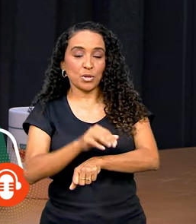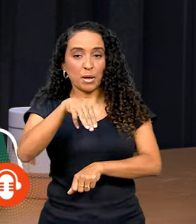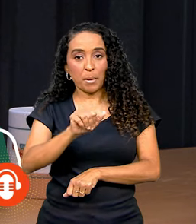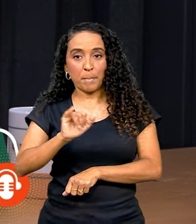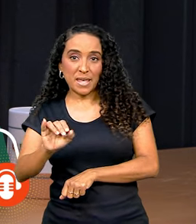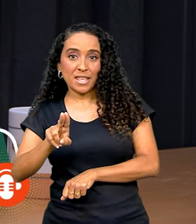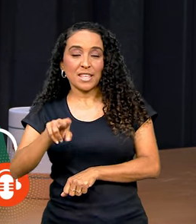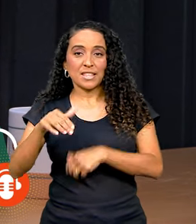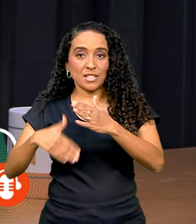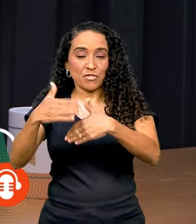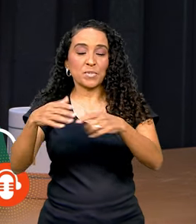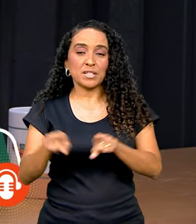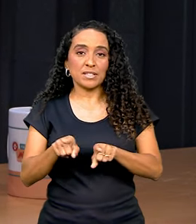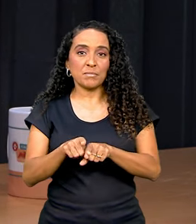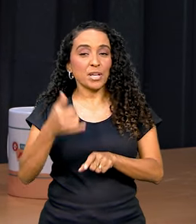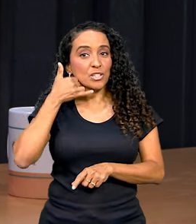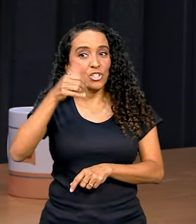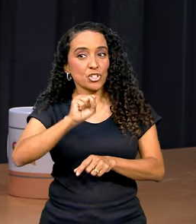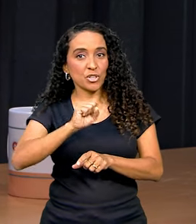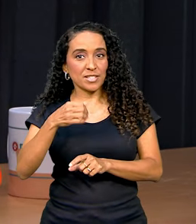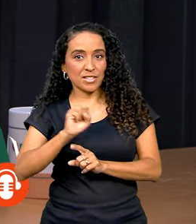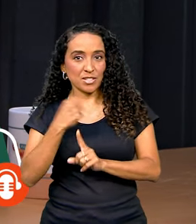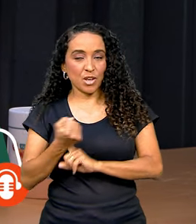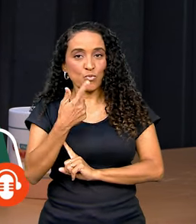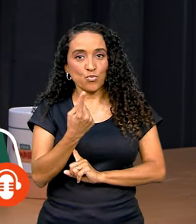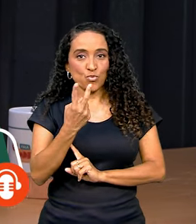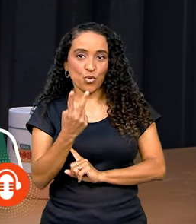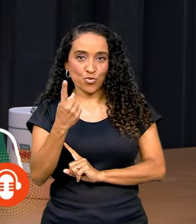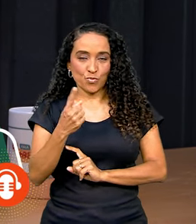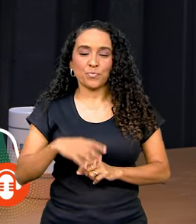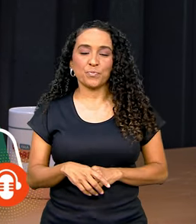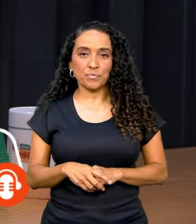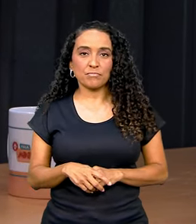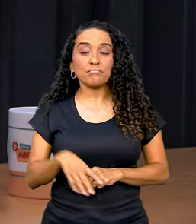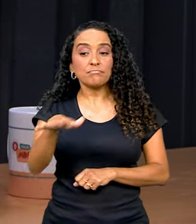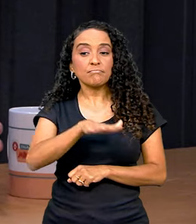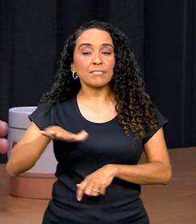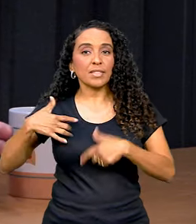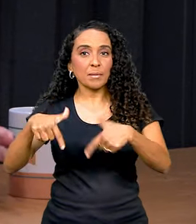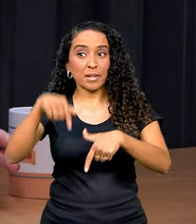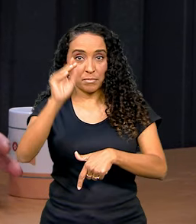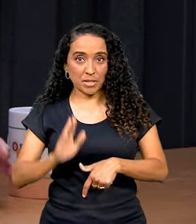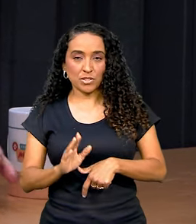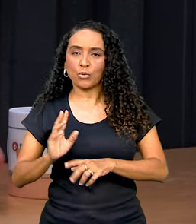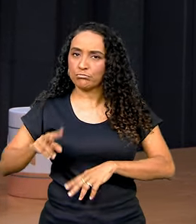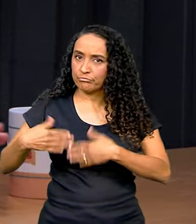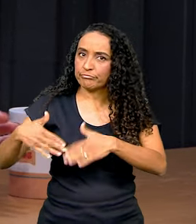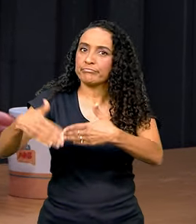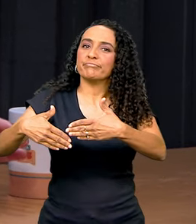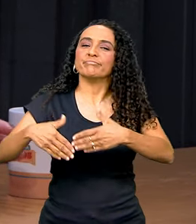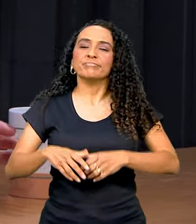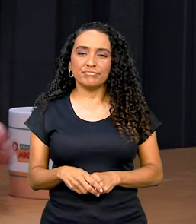@m desenvolvimento e o disque social pelo número 121 o mercado de trabalho no Brasil